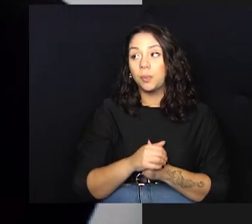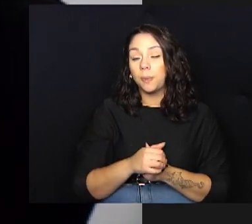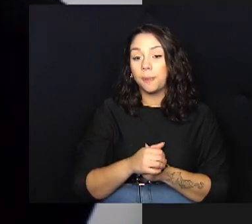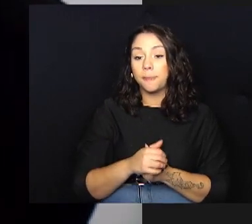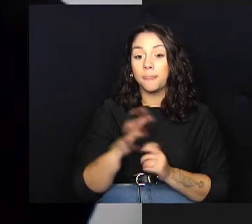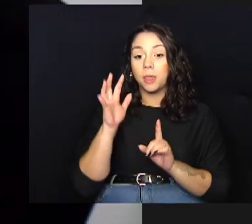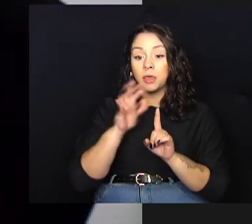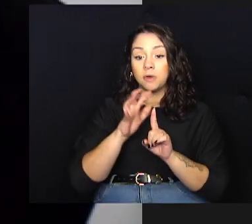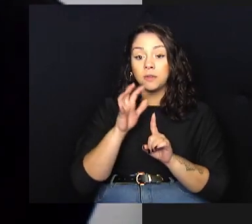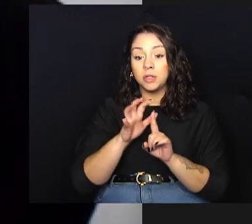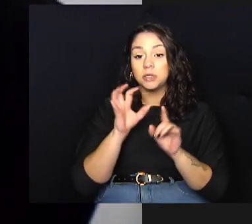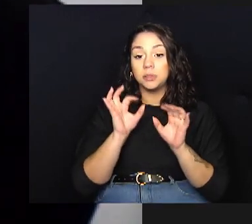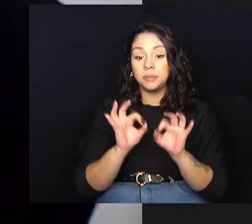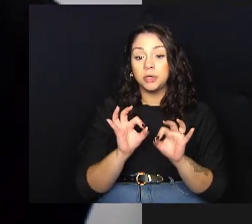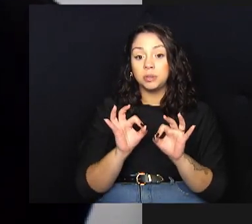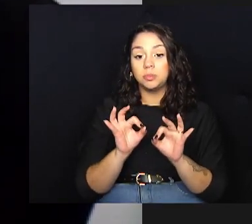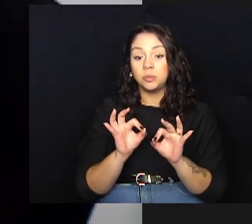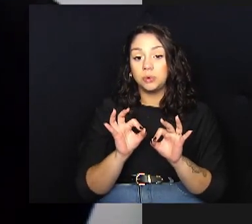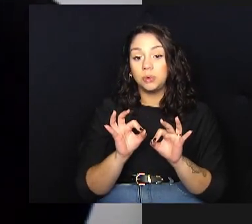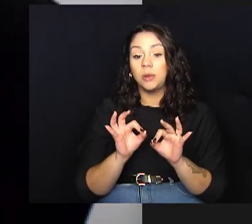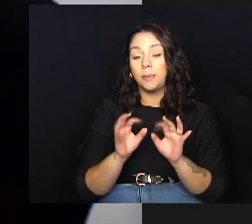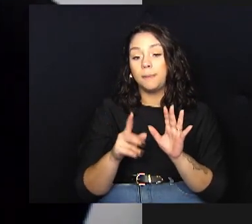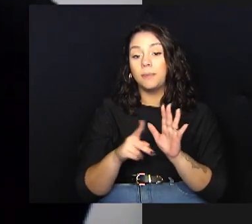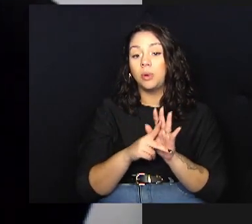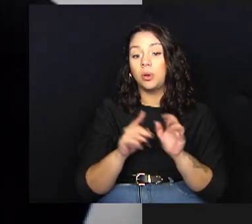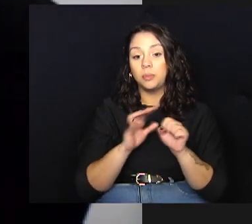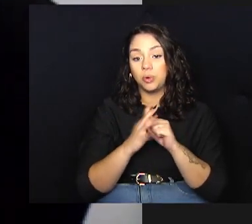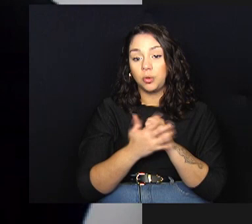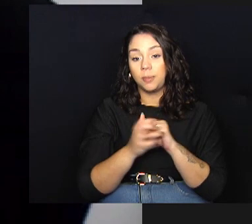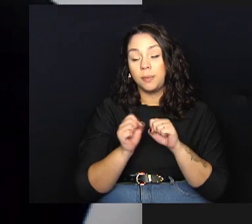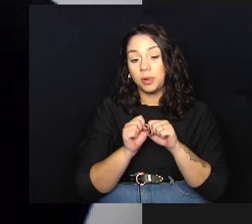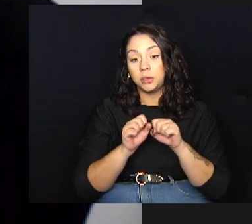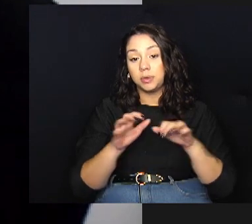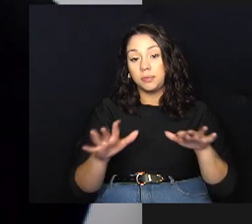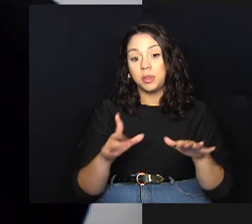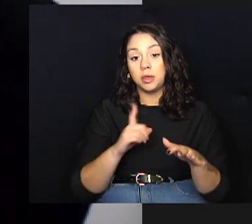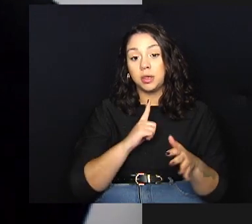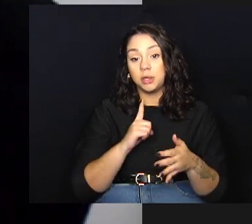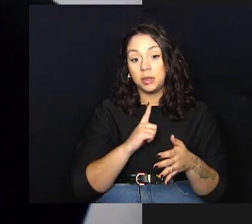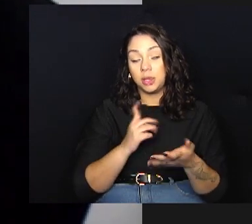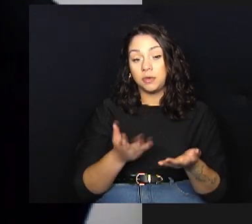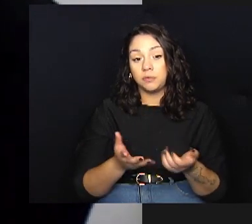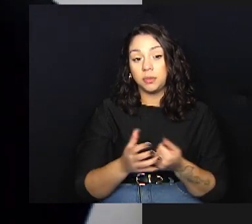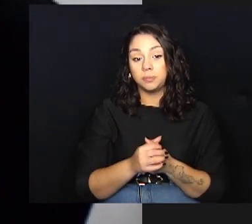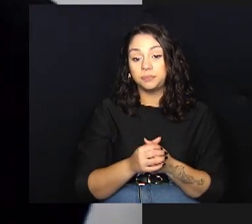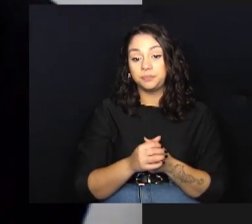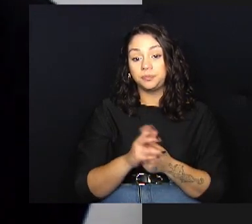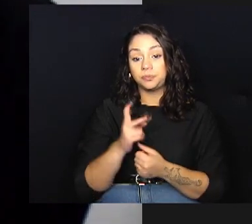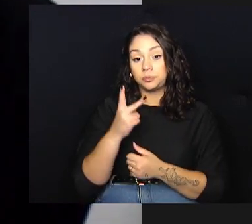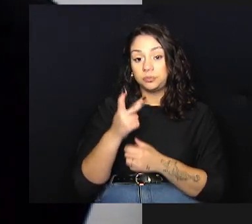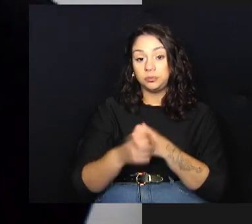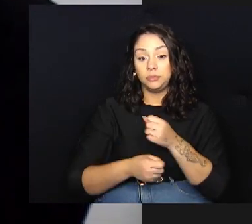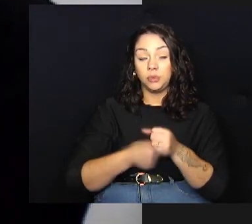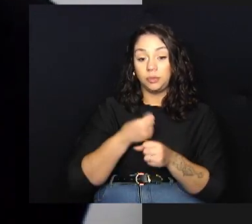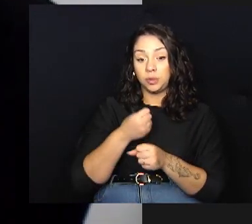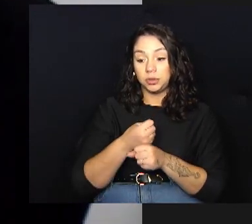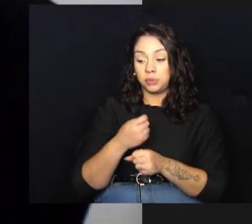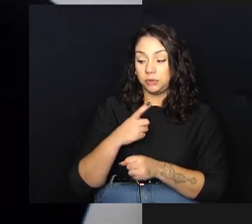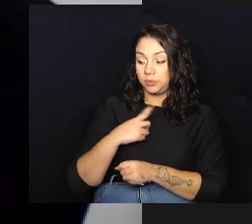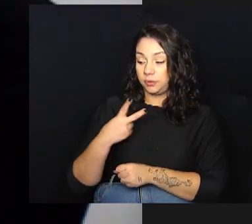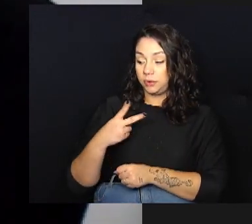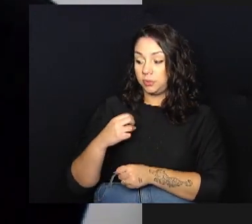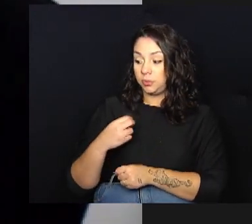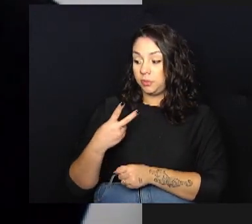influenciada pela pela pandemia né que realmente teve aí dois anos né 2020